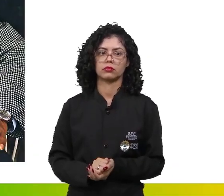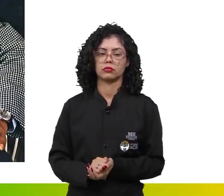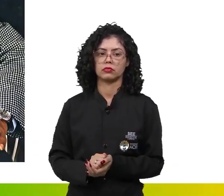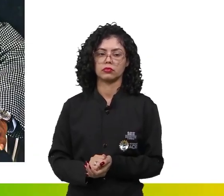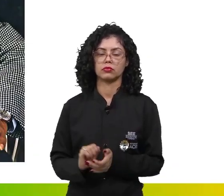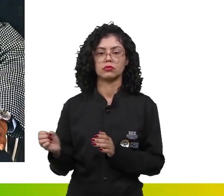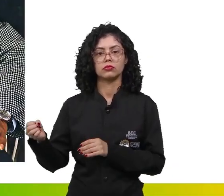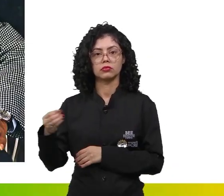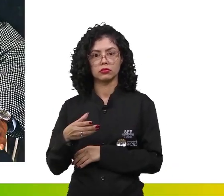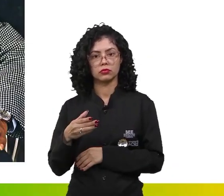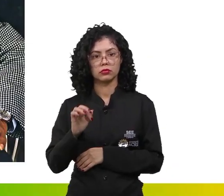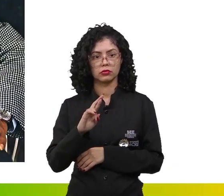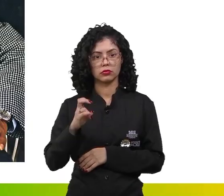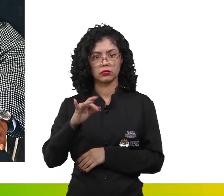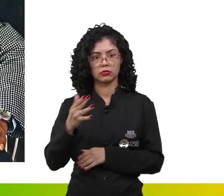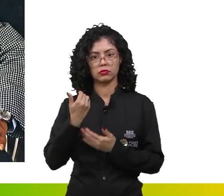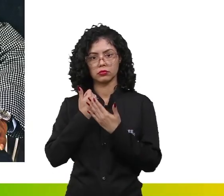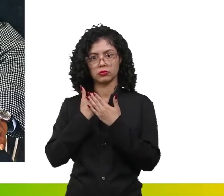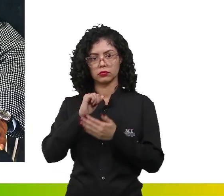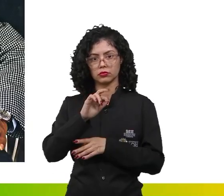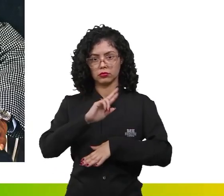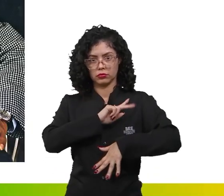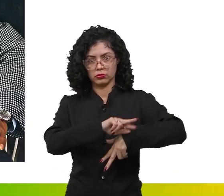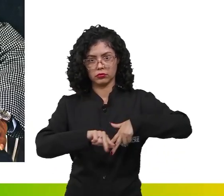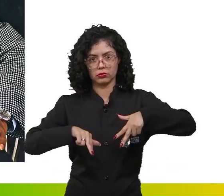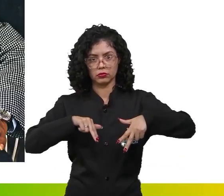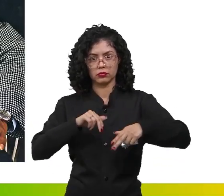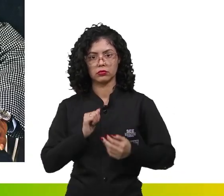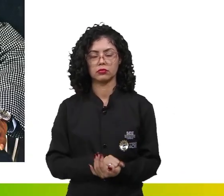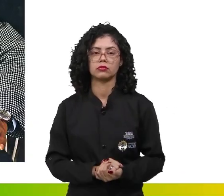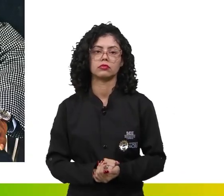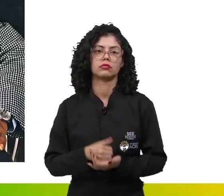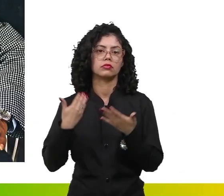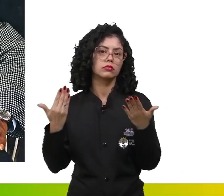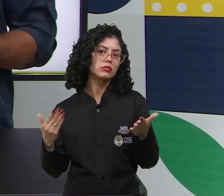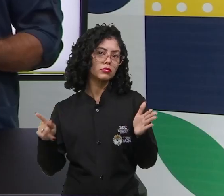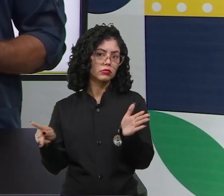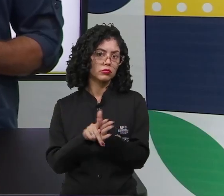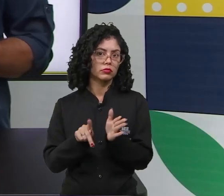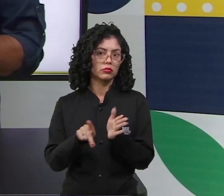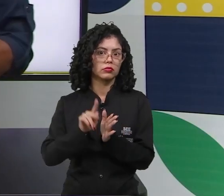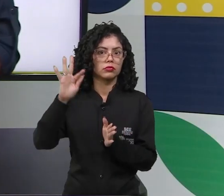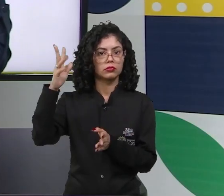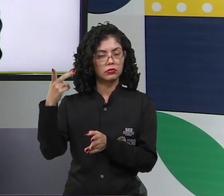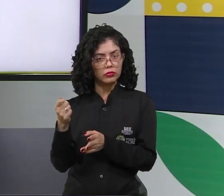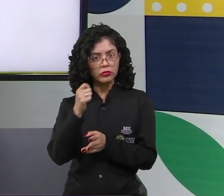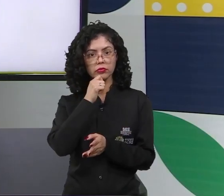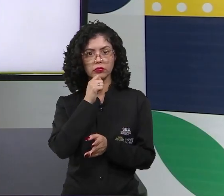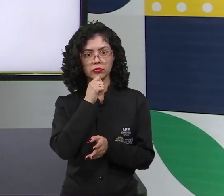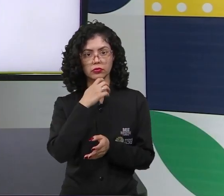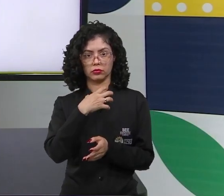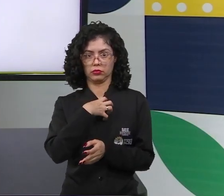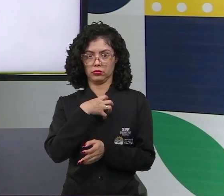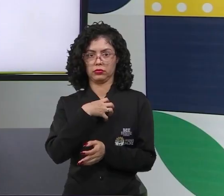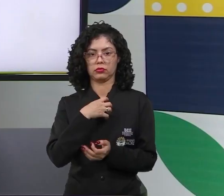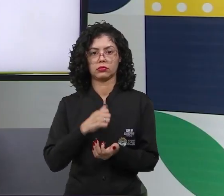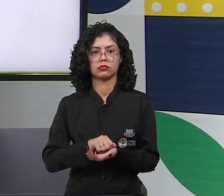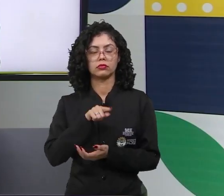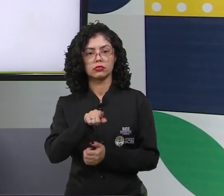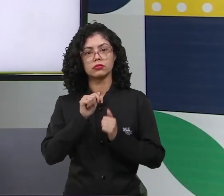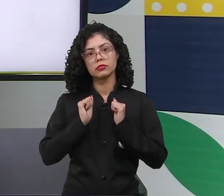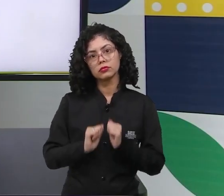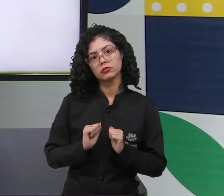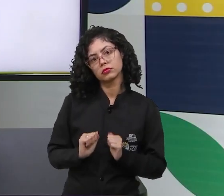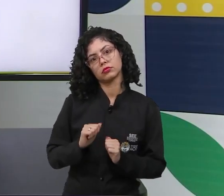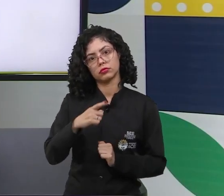fomentando a reconciliação racial. Nem os próprios africanos tinham esse sentimento de que eles